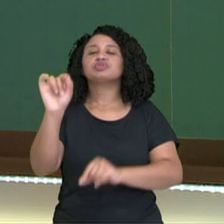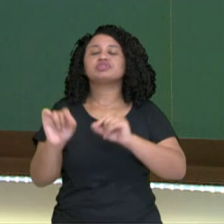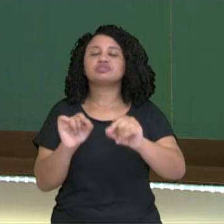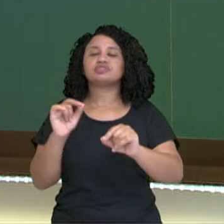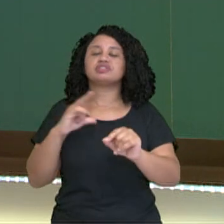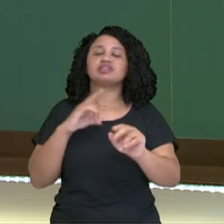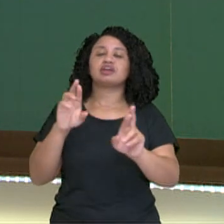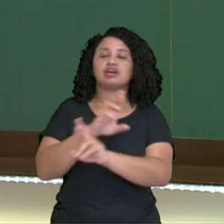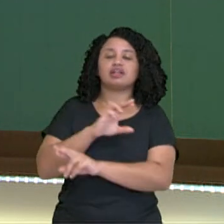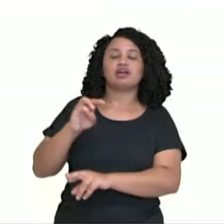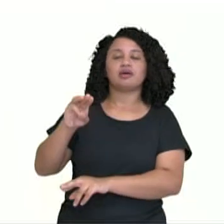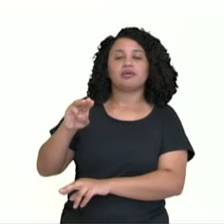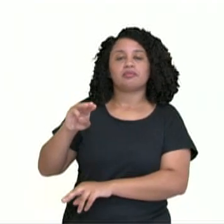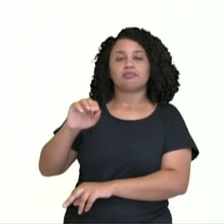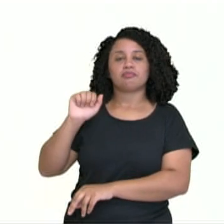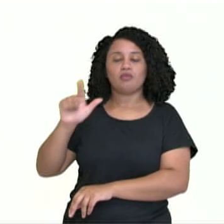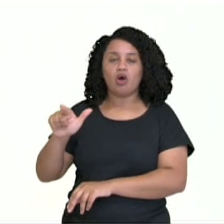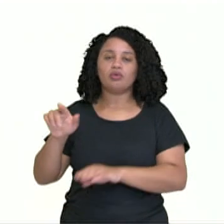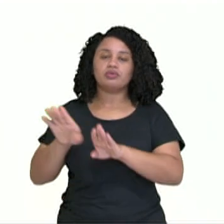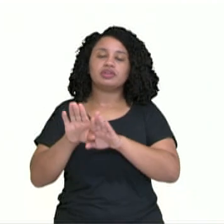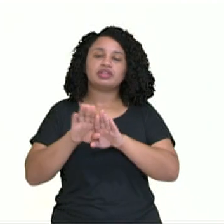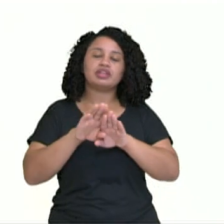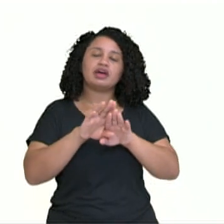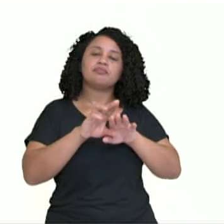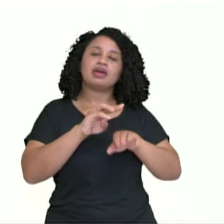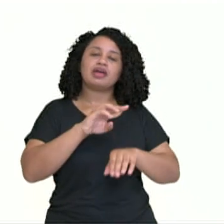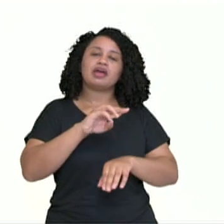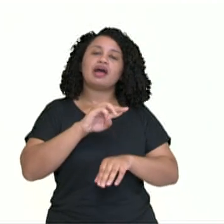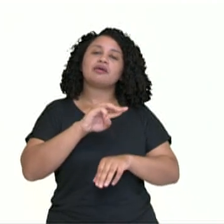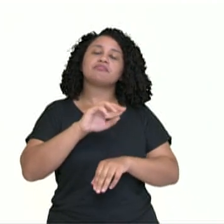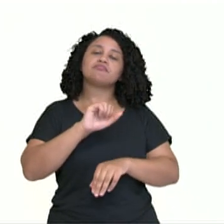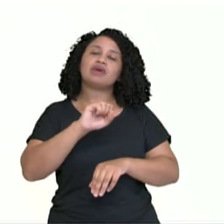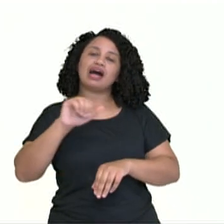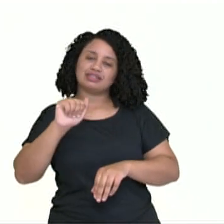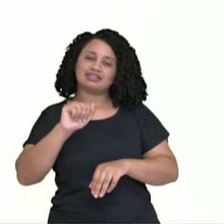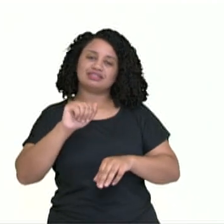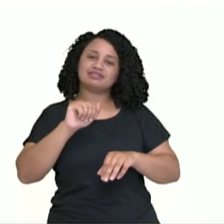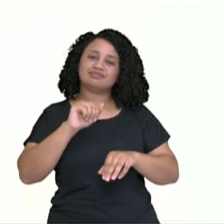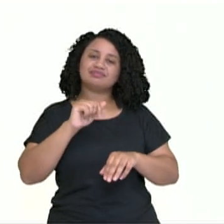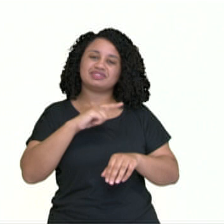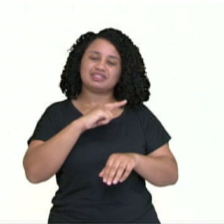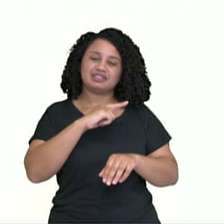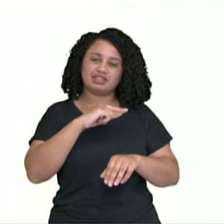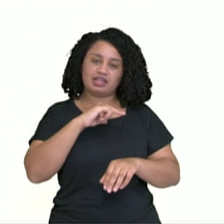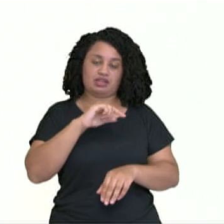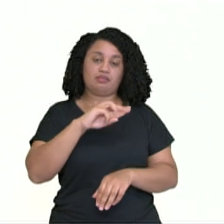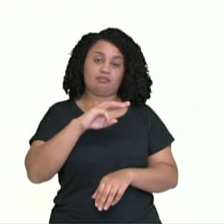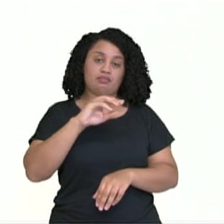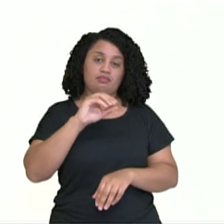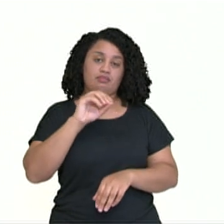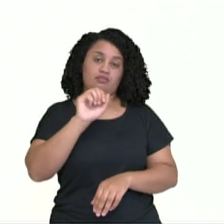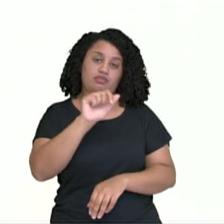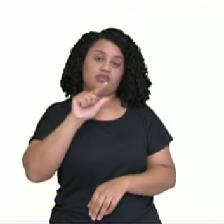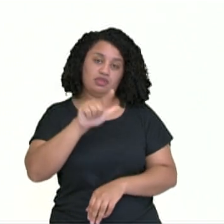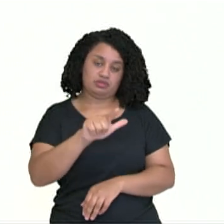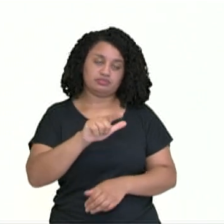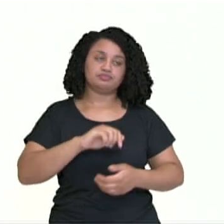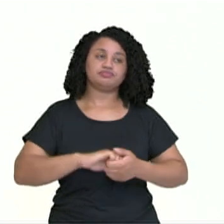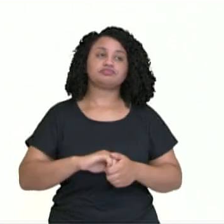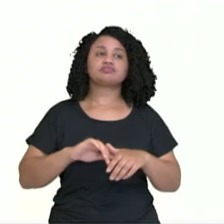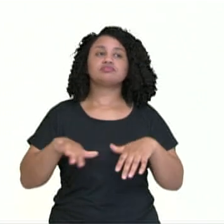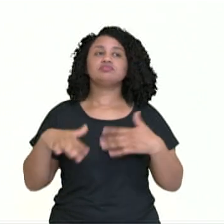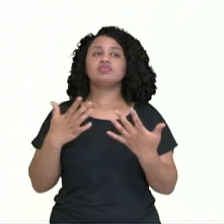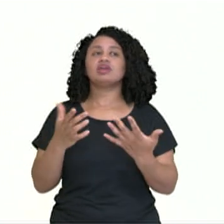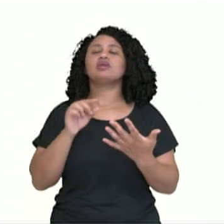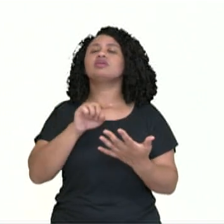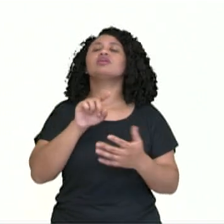entre mol e a massa molar, né? Nós vimos que a massa molar é sempre grama por mol, a unidade dela. O que vem a ser a